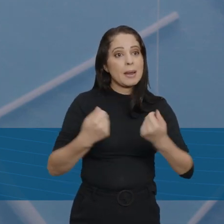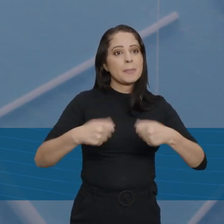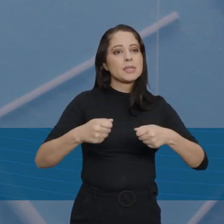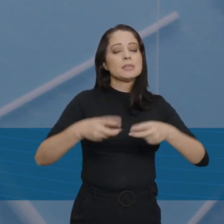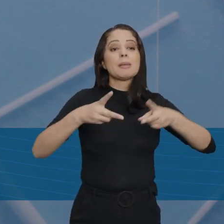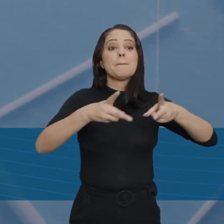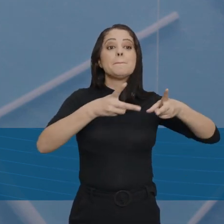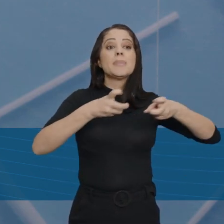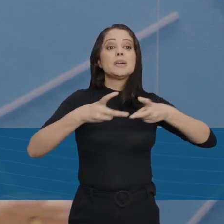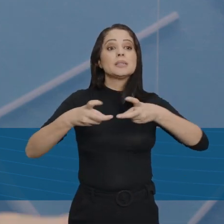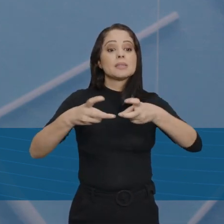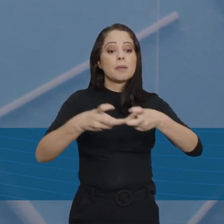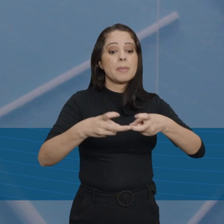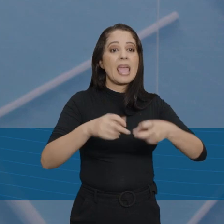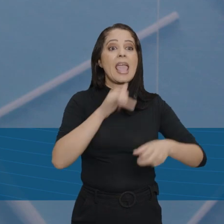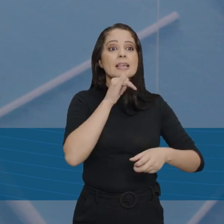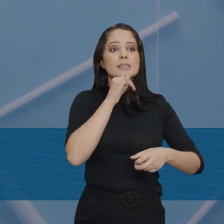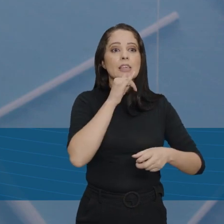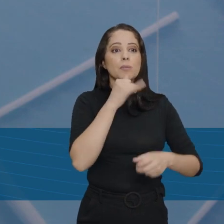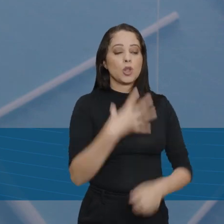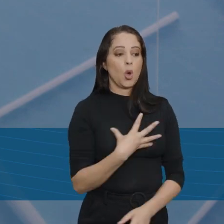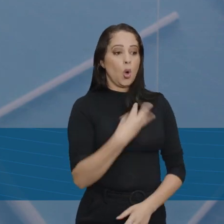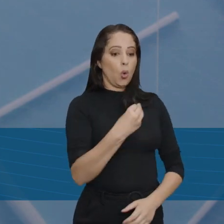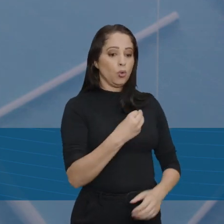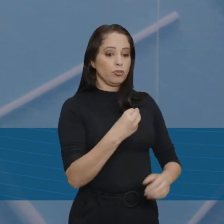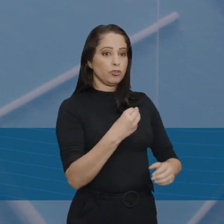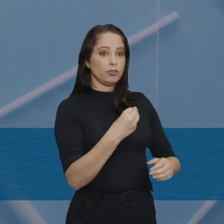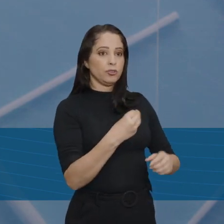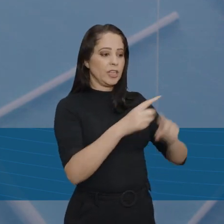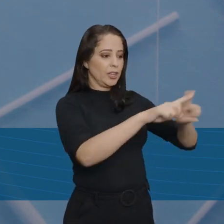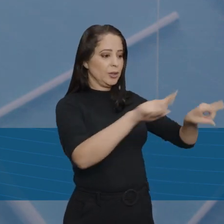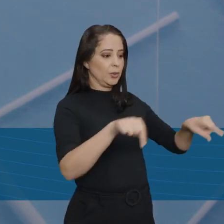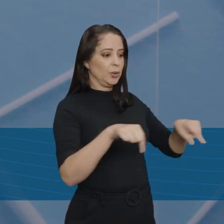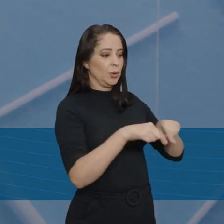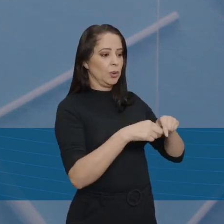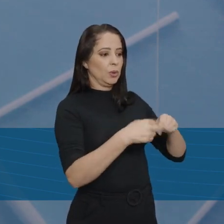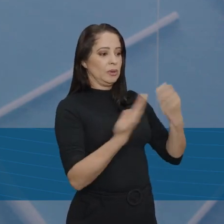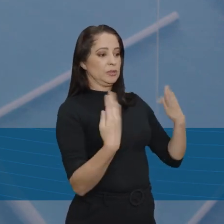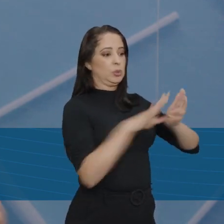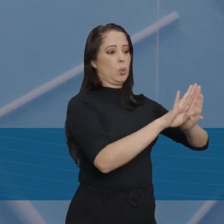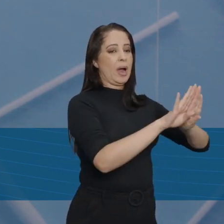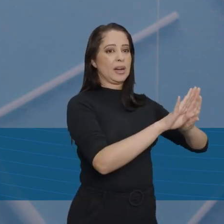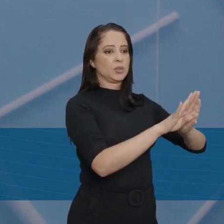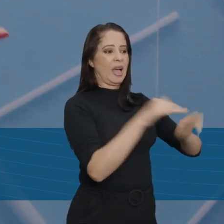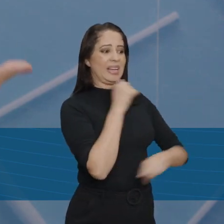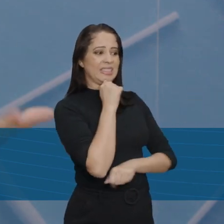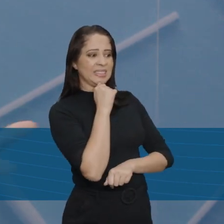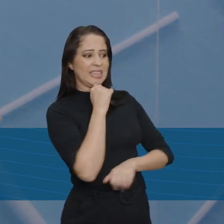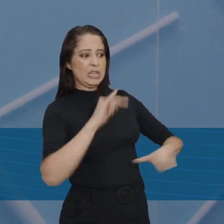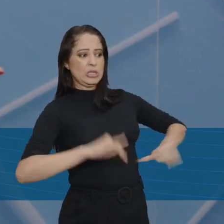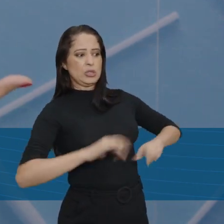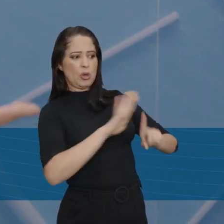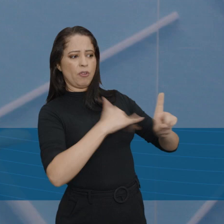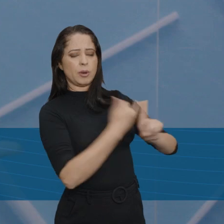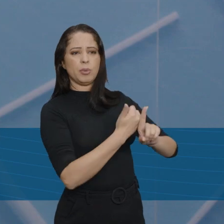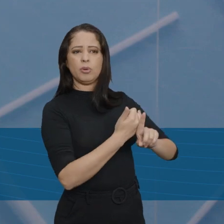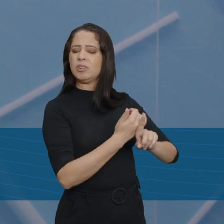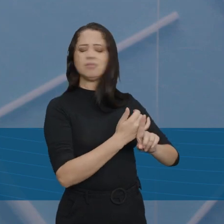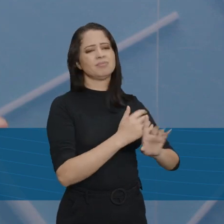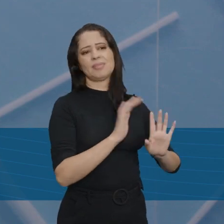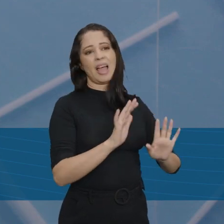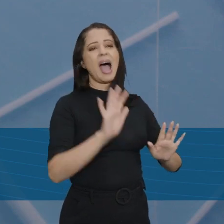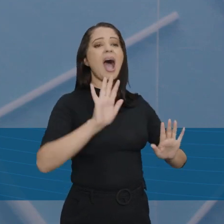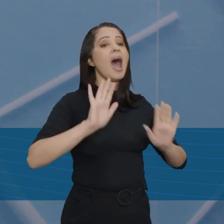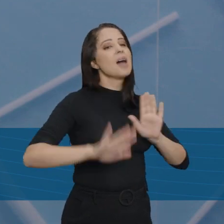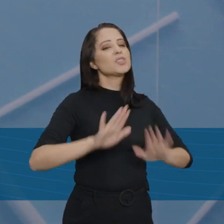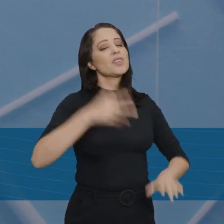em casa, também não, meu filho se fechou no quarto, eu acho que está sofrendo bullying, né? Sim, assim, às vezes é uma